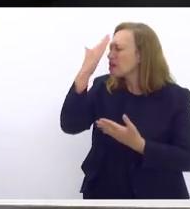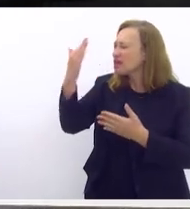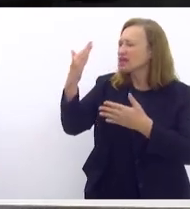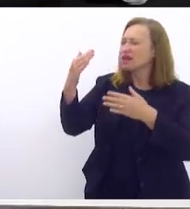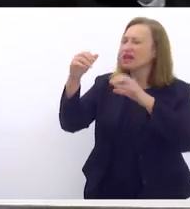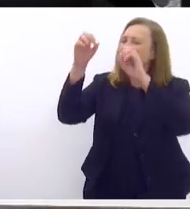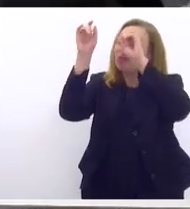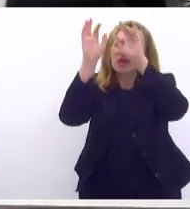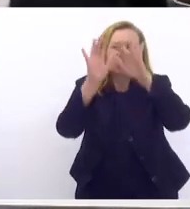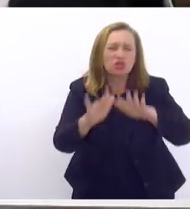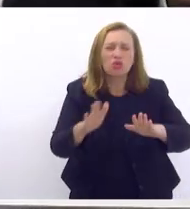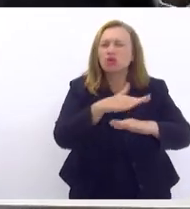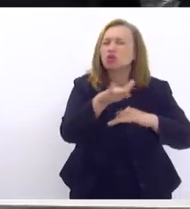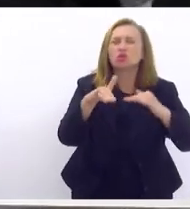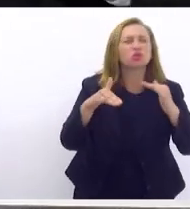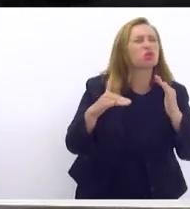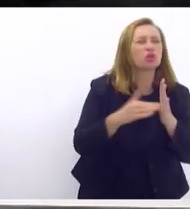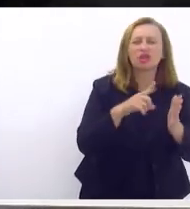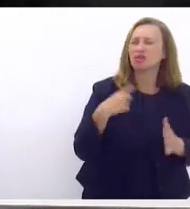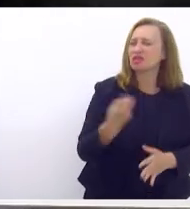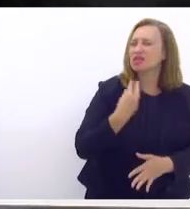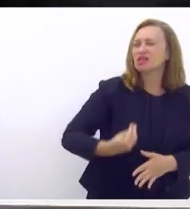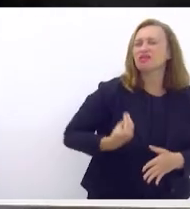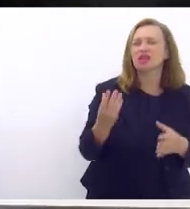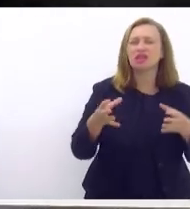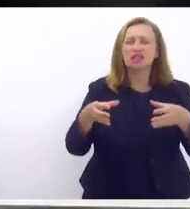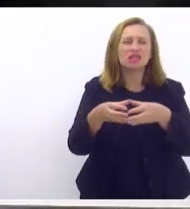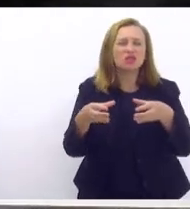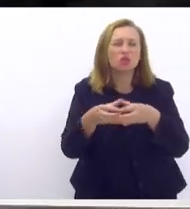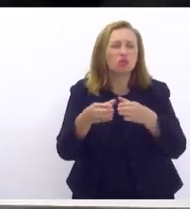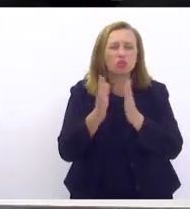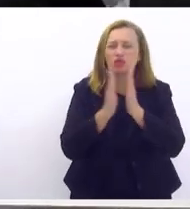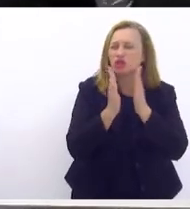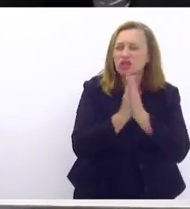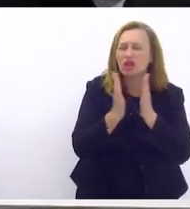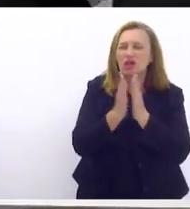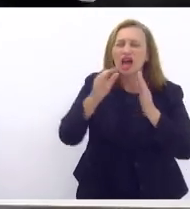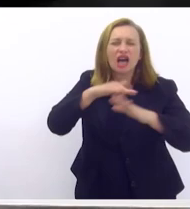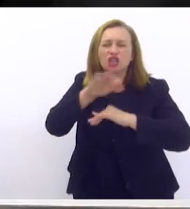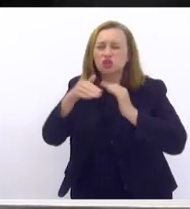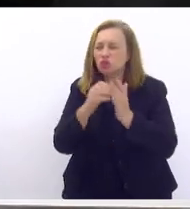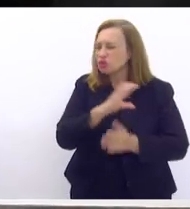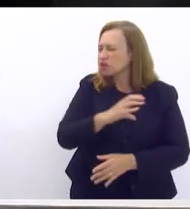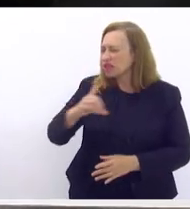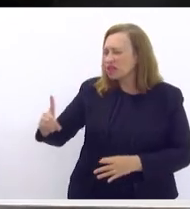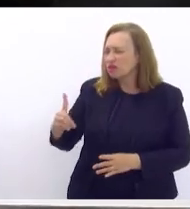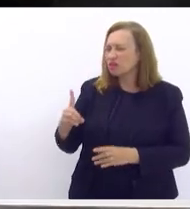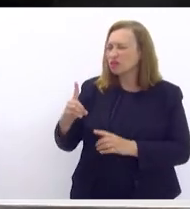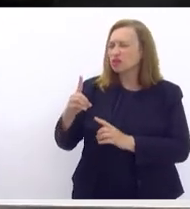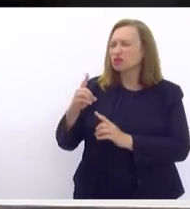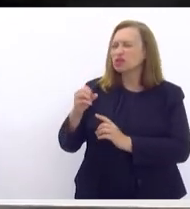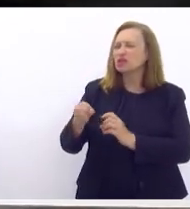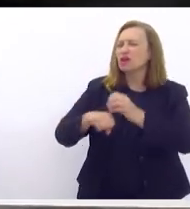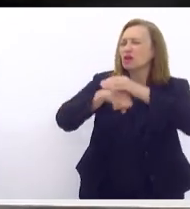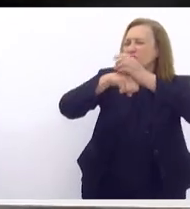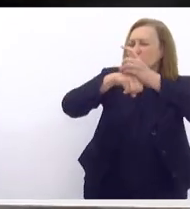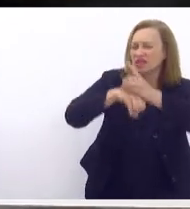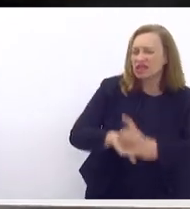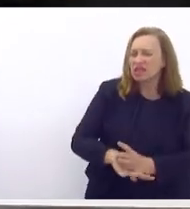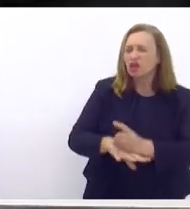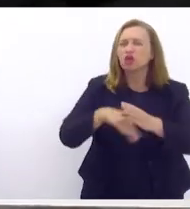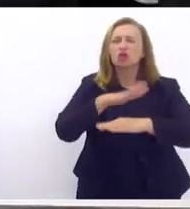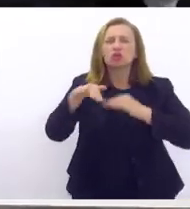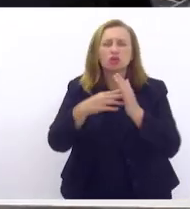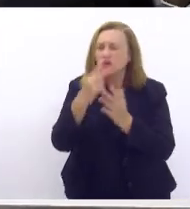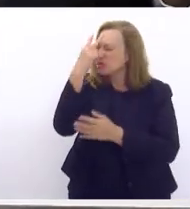filhos, todo este movimento, todos os coordenadores diocesanos, todos os servos, todos